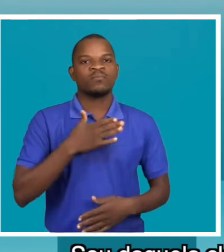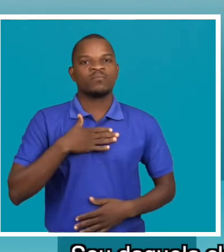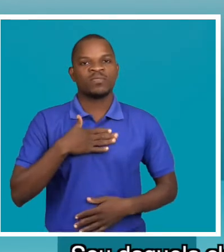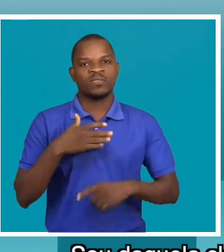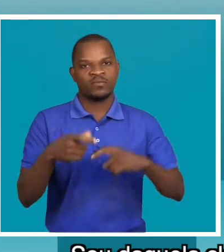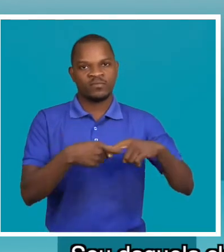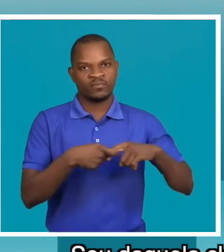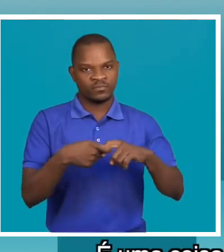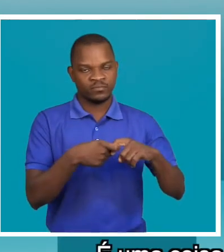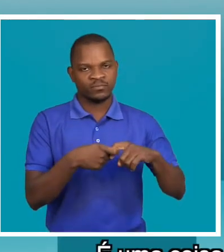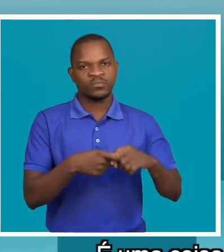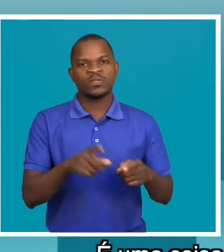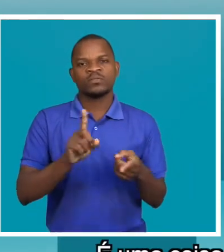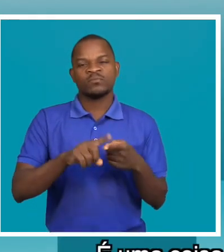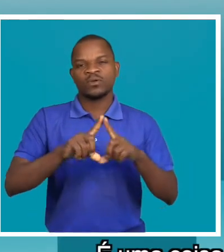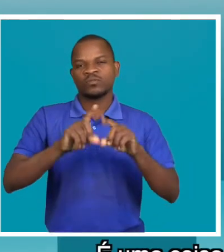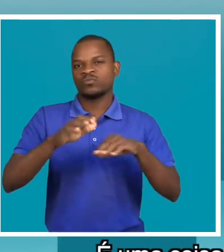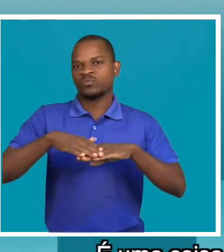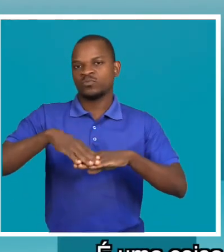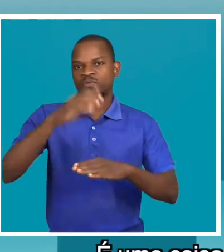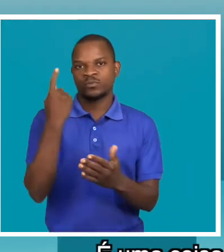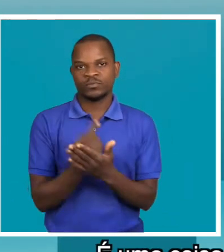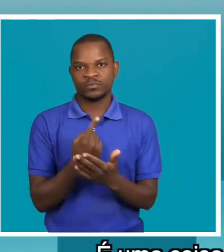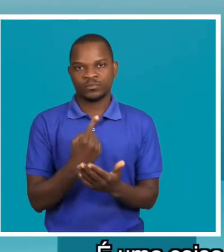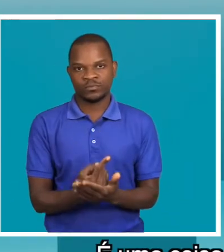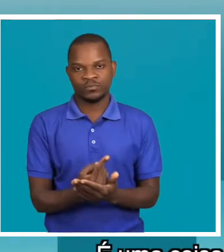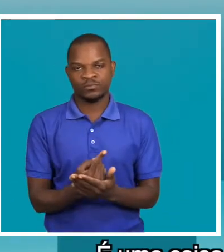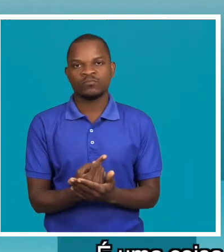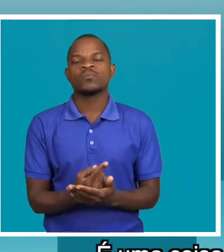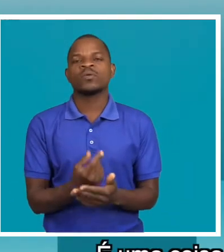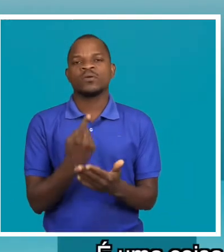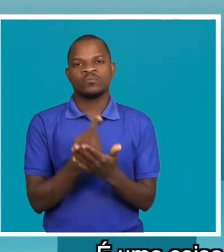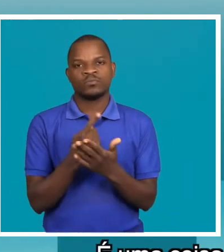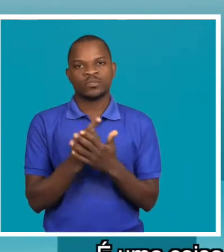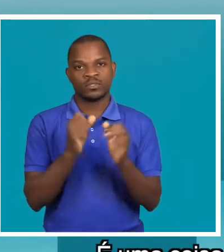família. E é uma coisa muito importante.